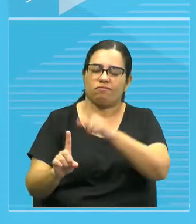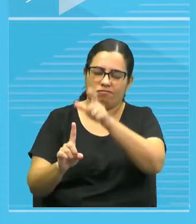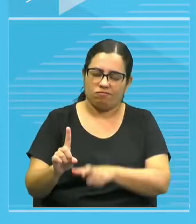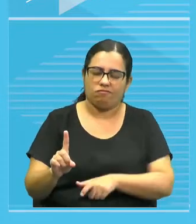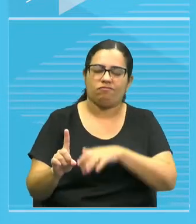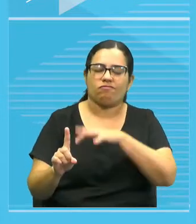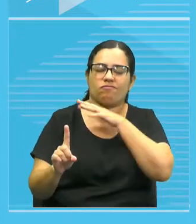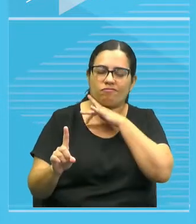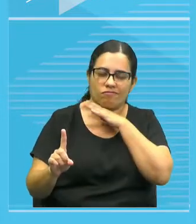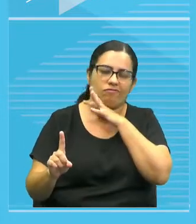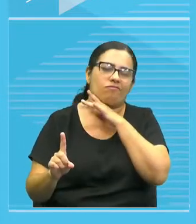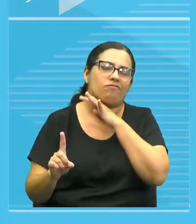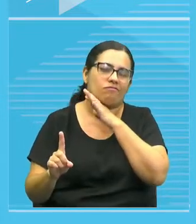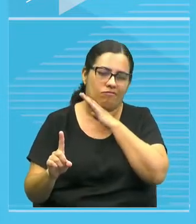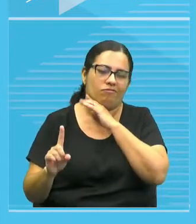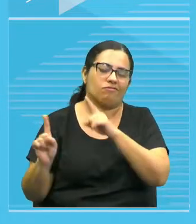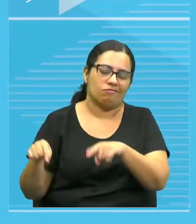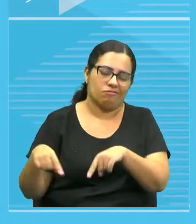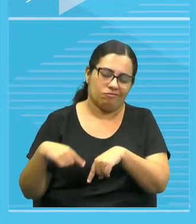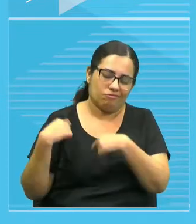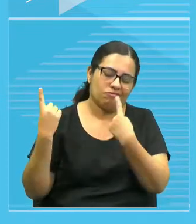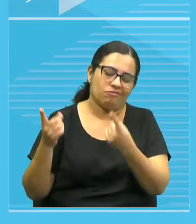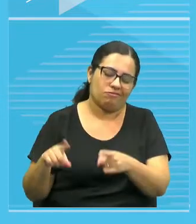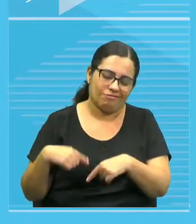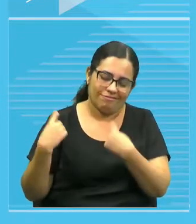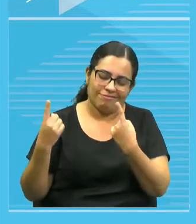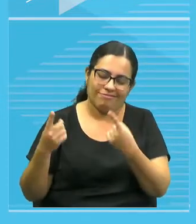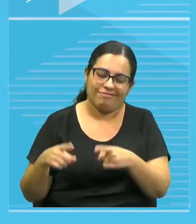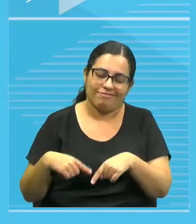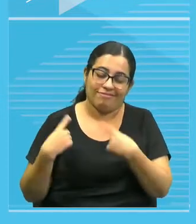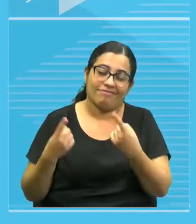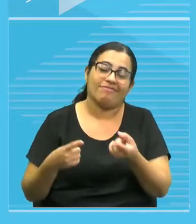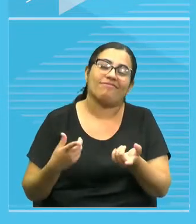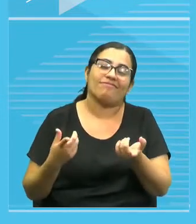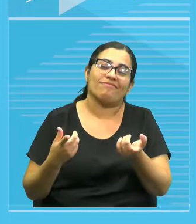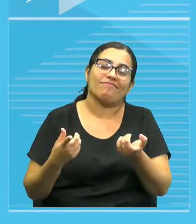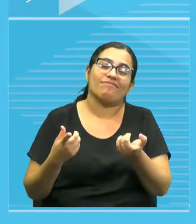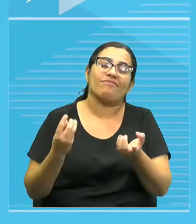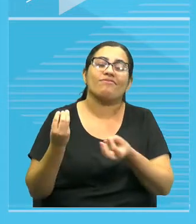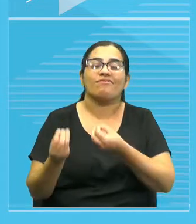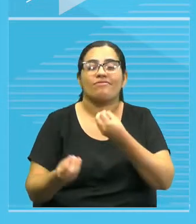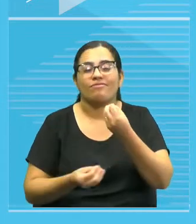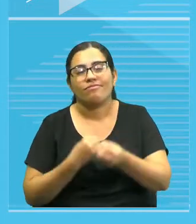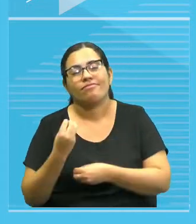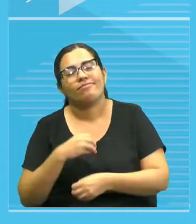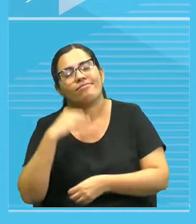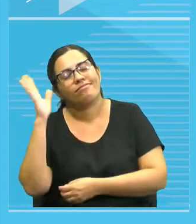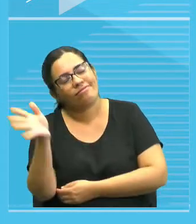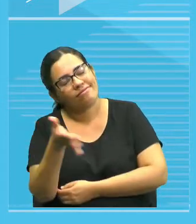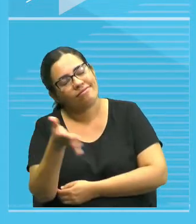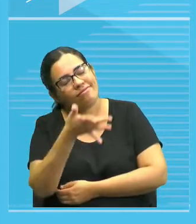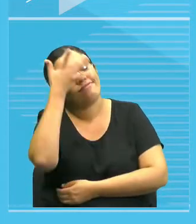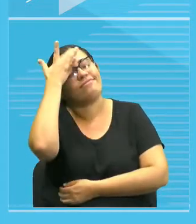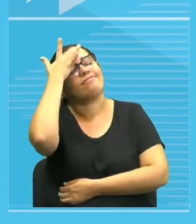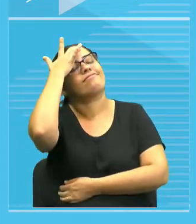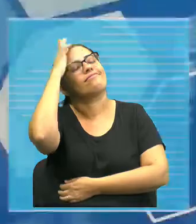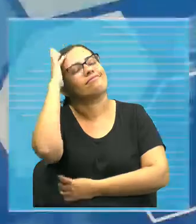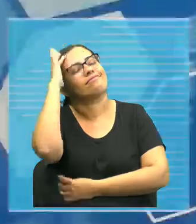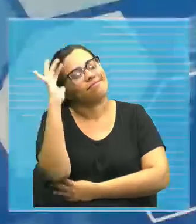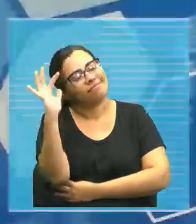as vitórias e faz parte do livro das minhas